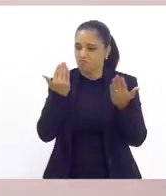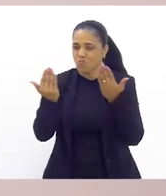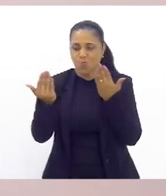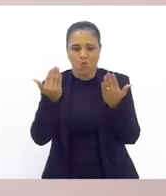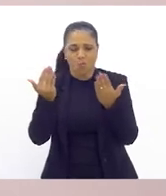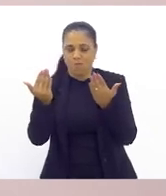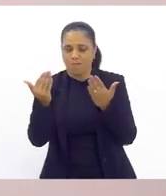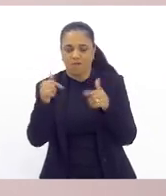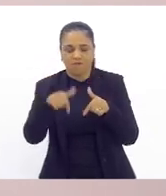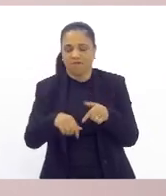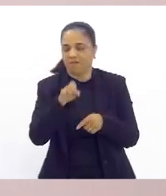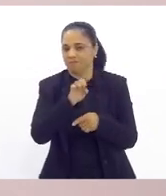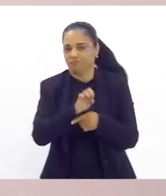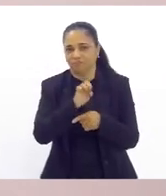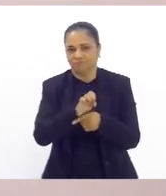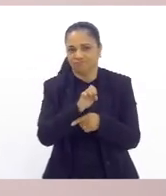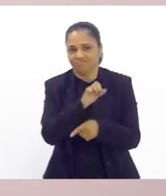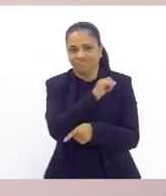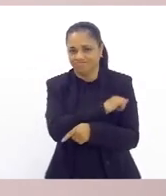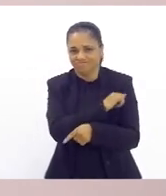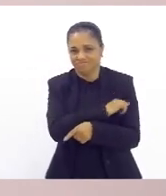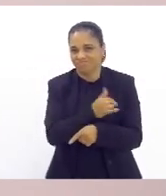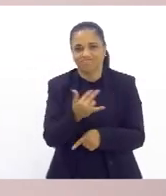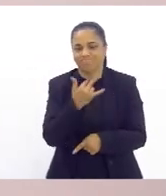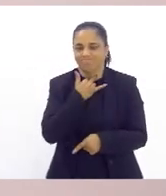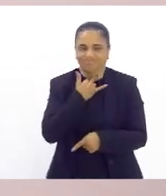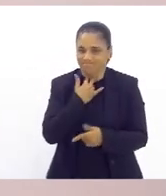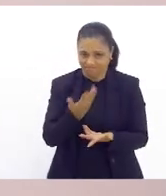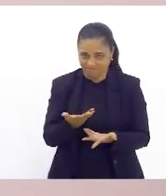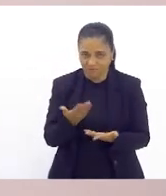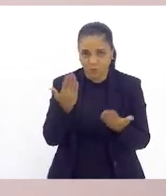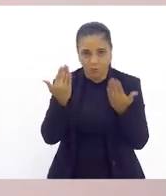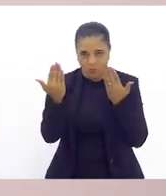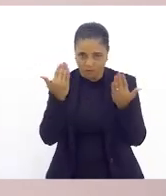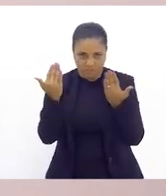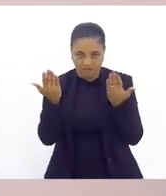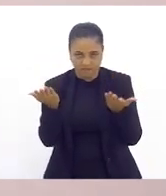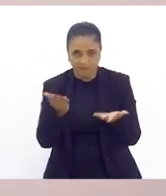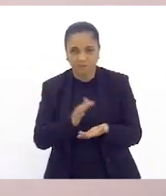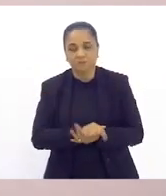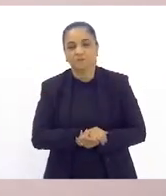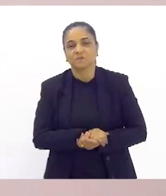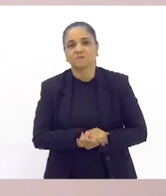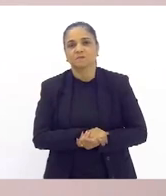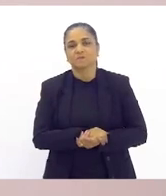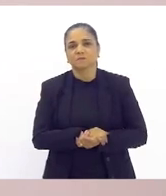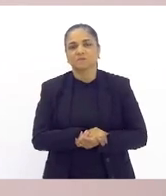Janeiro por razões históricas Ficou claro